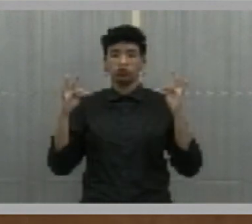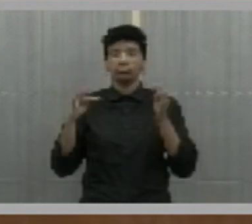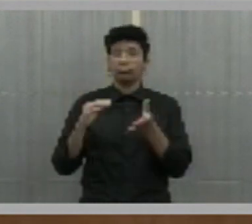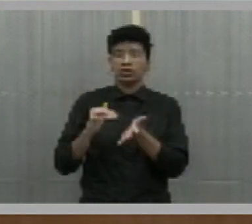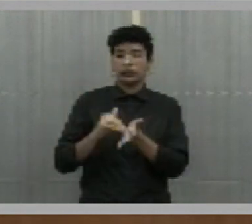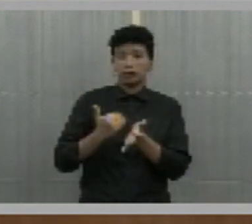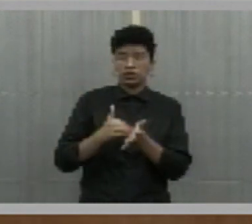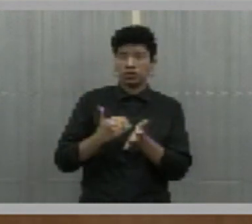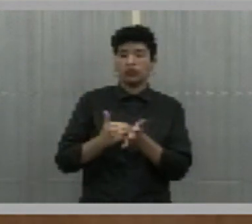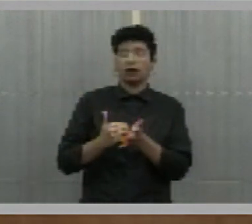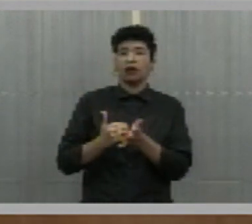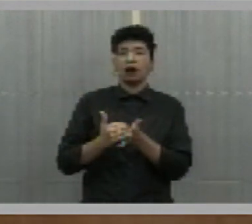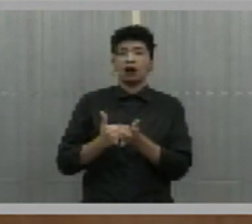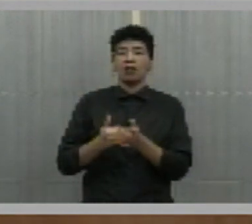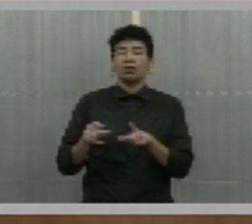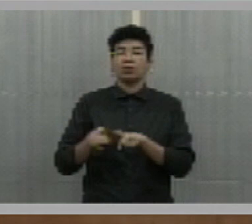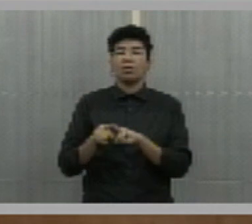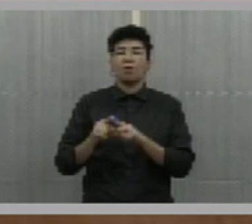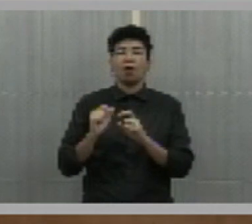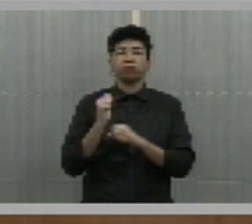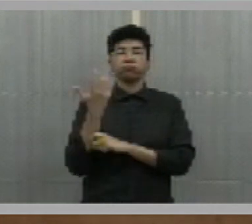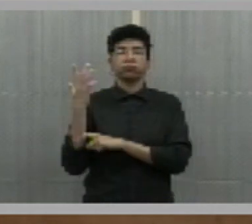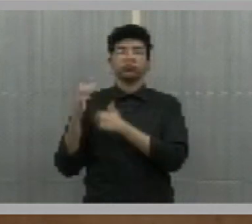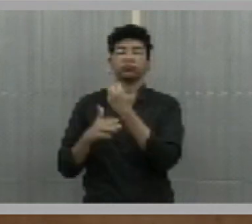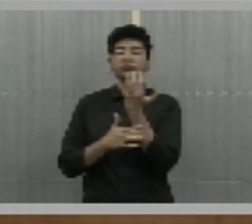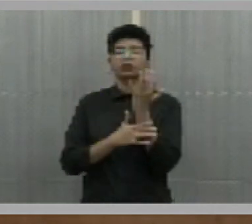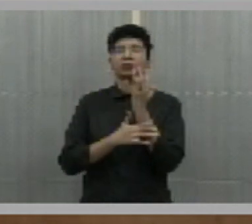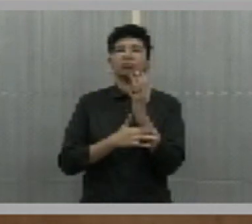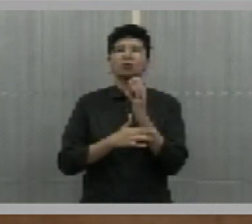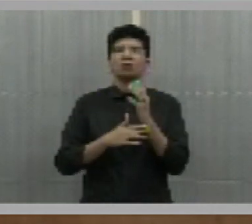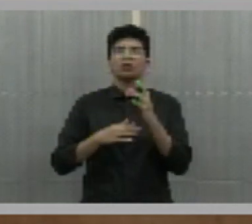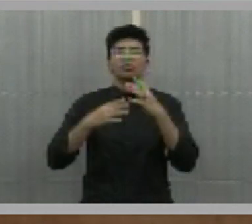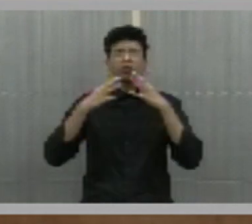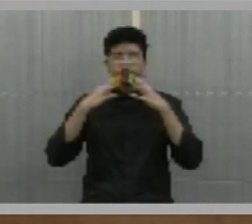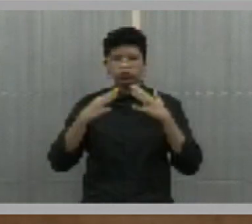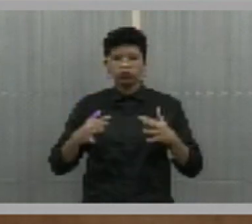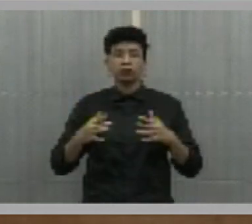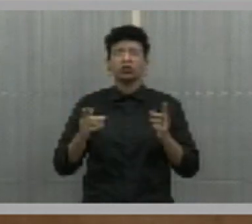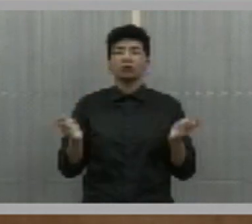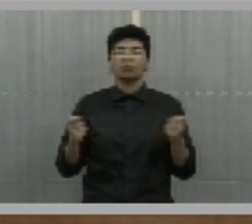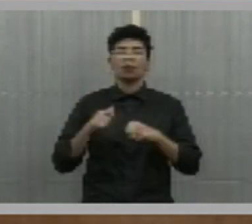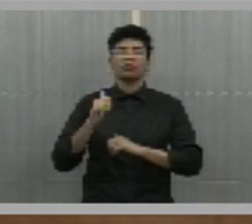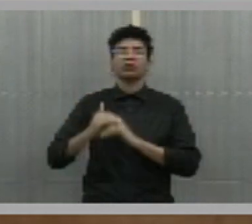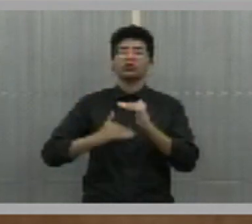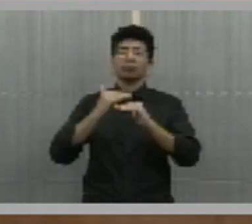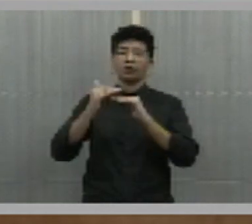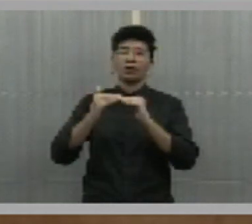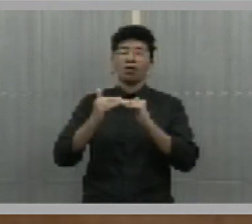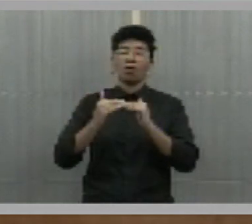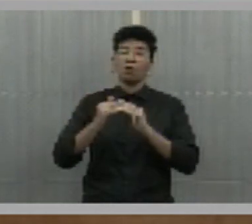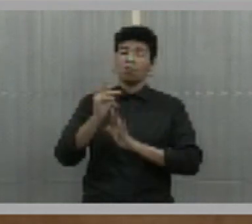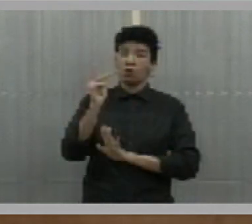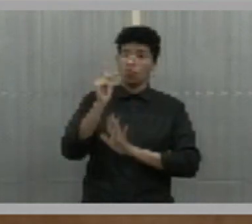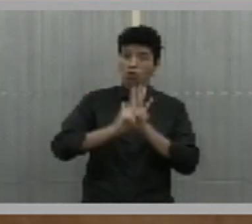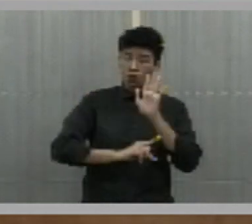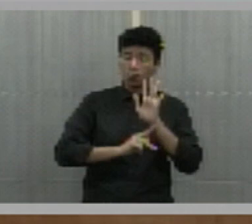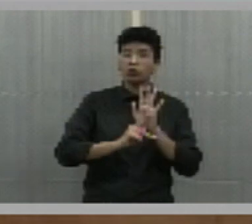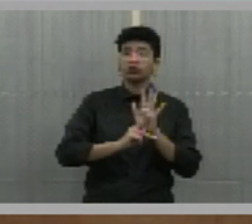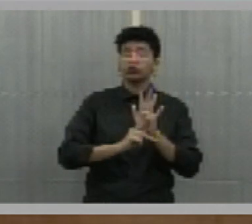Secretaria de Estado do Meio Ambiente e Recursos Hídricos, para que possamos desenvolver e executar um projeto